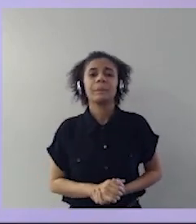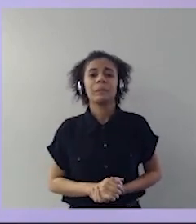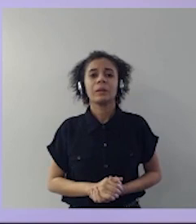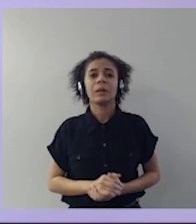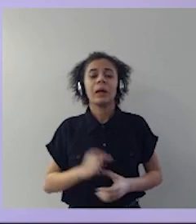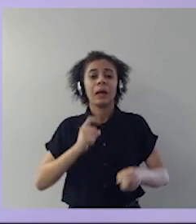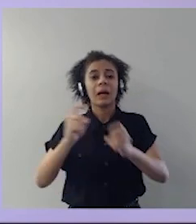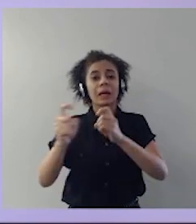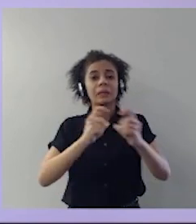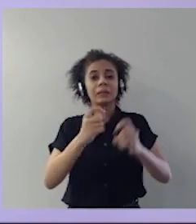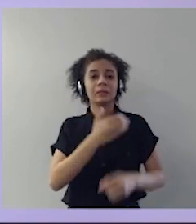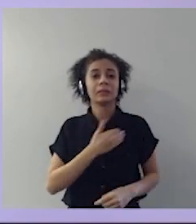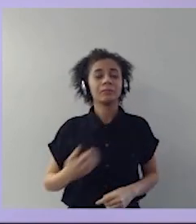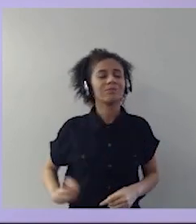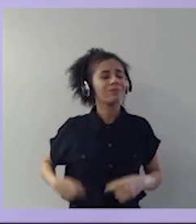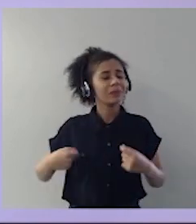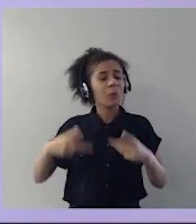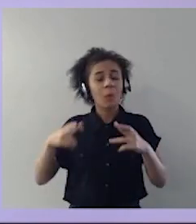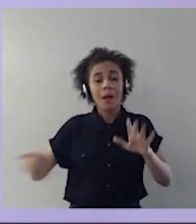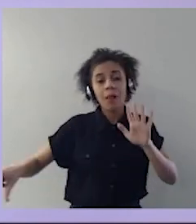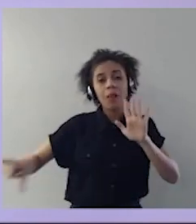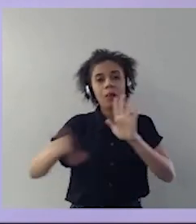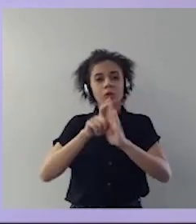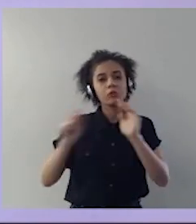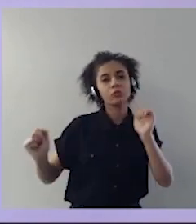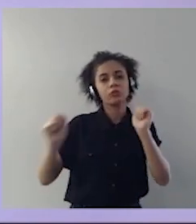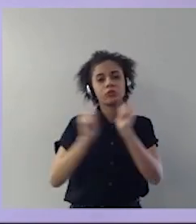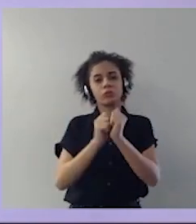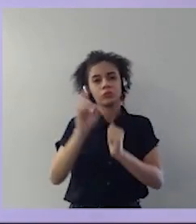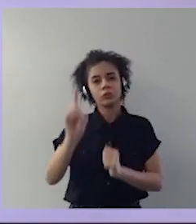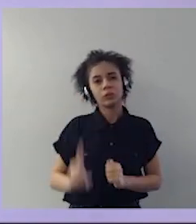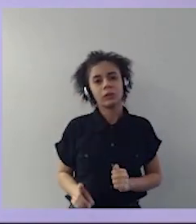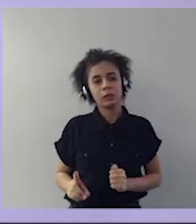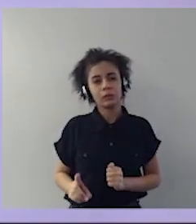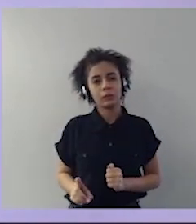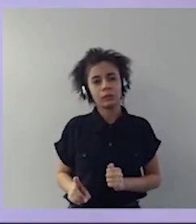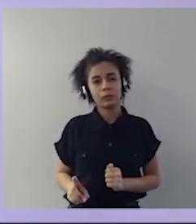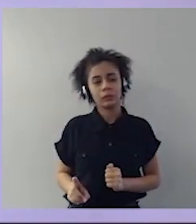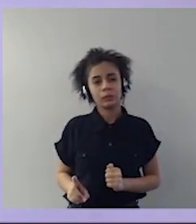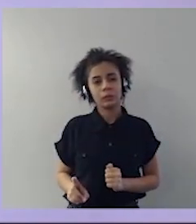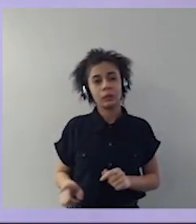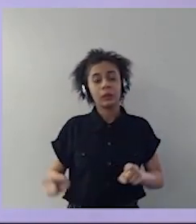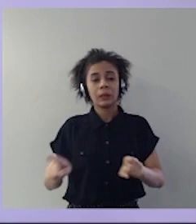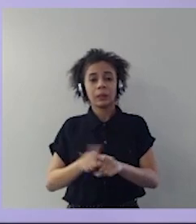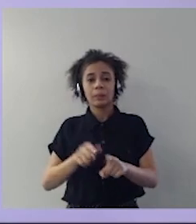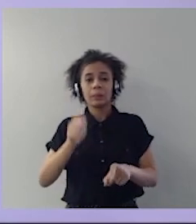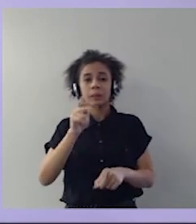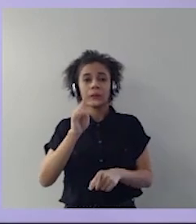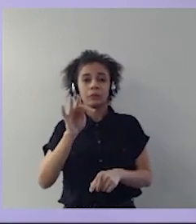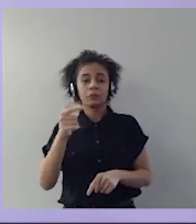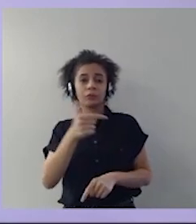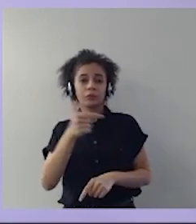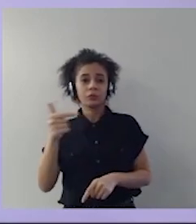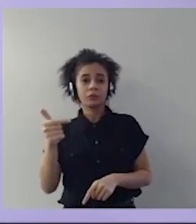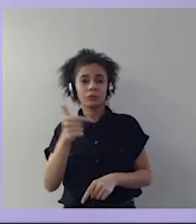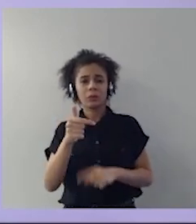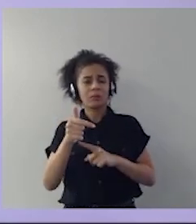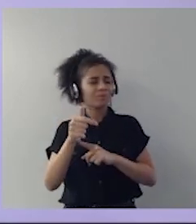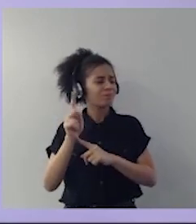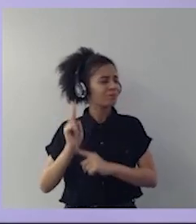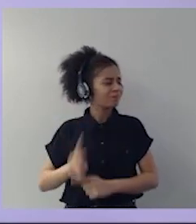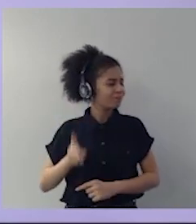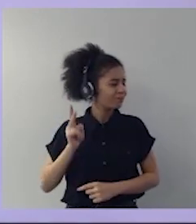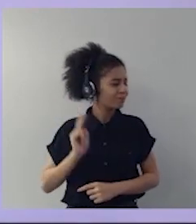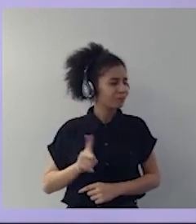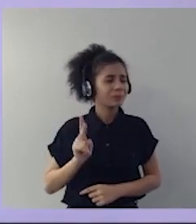a administração pública deve atuar conforme a lei e o direito. Nos termos do artigo 22 da Lei de Introdução, sempre levando